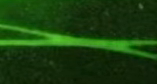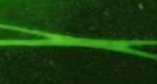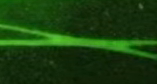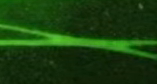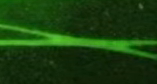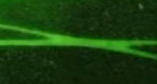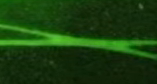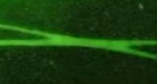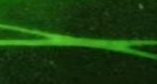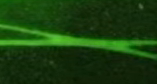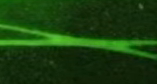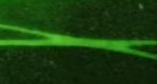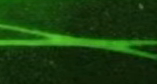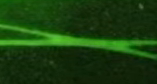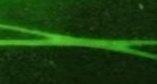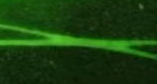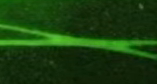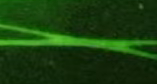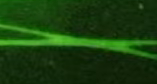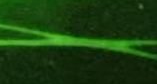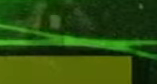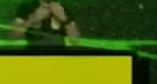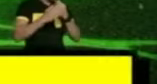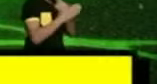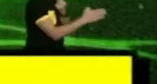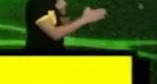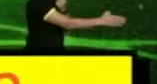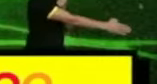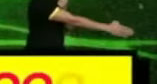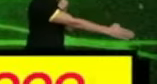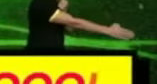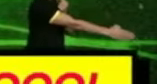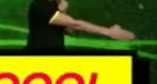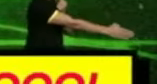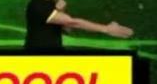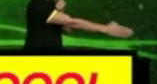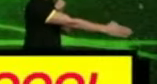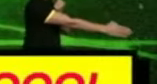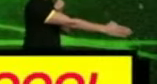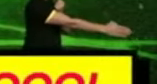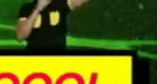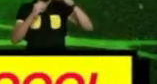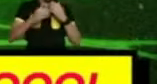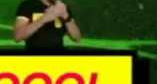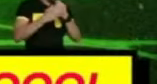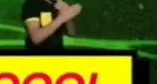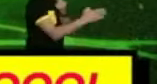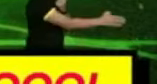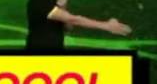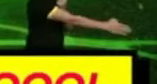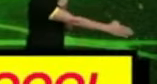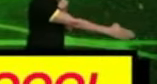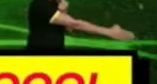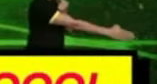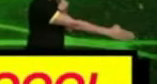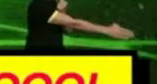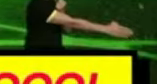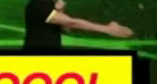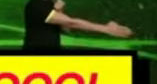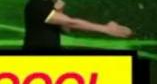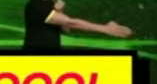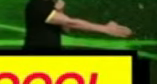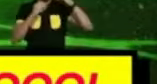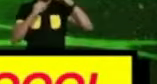o goleiro o escapa vai fazer é gol do Galo escapa é gol do Galo é gol